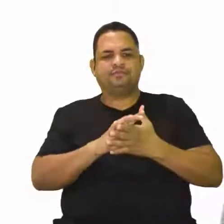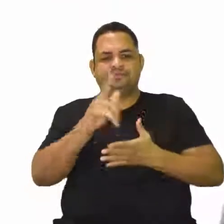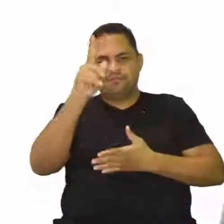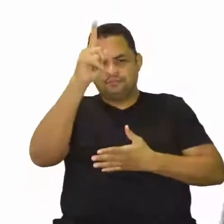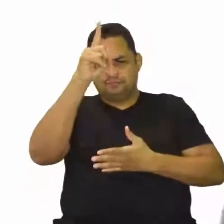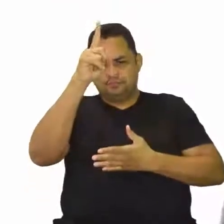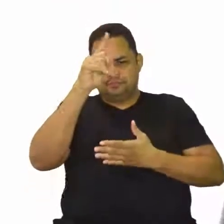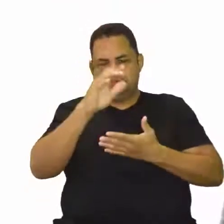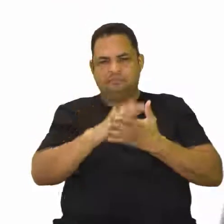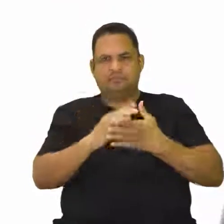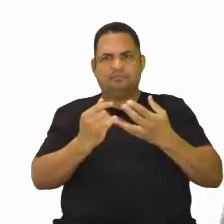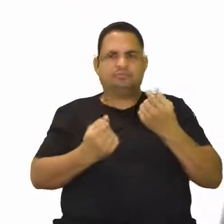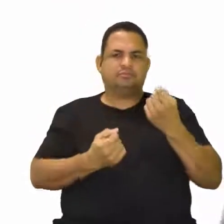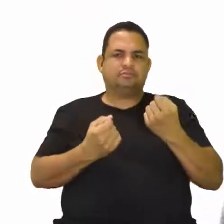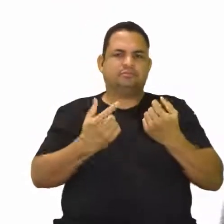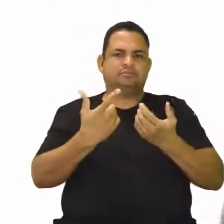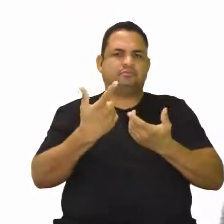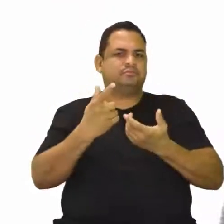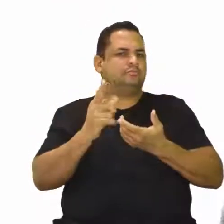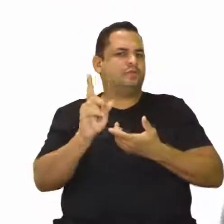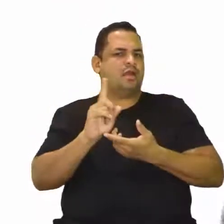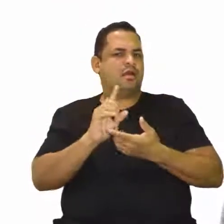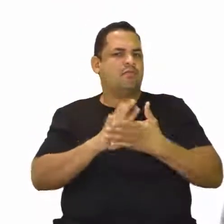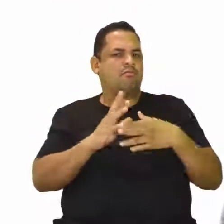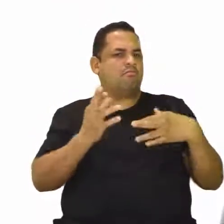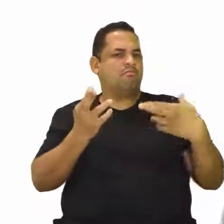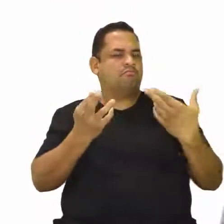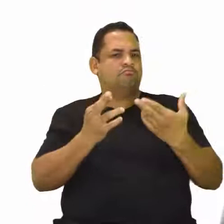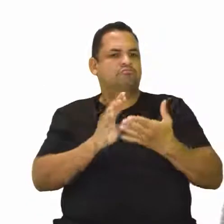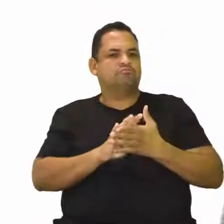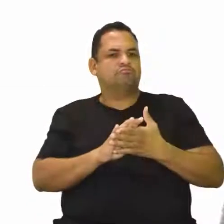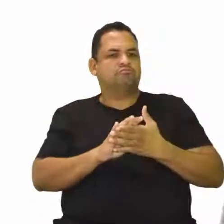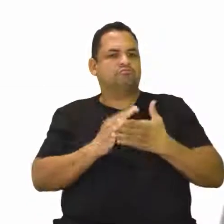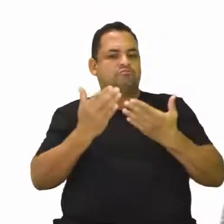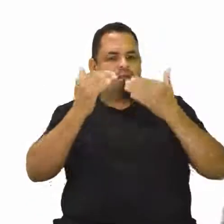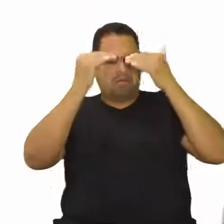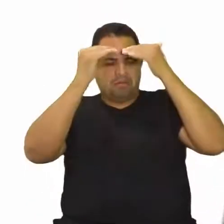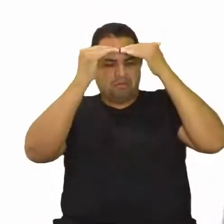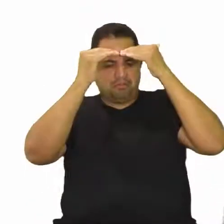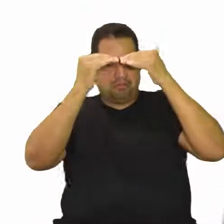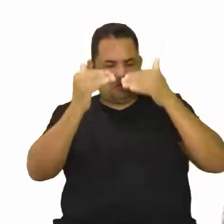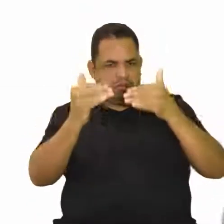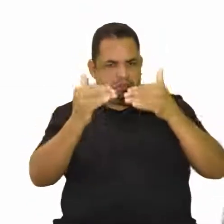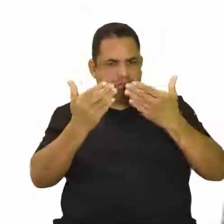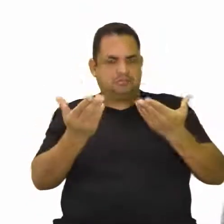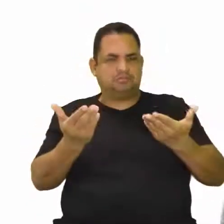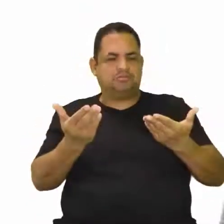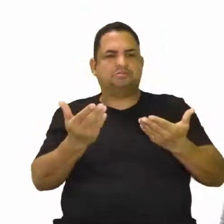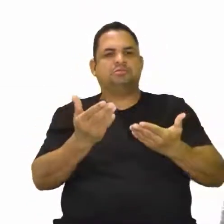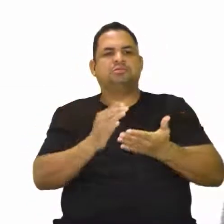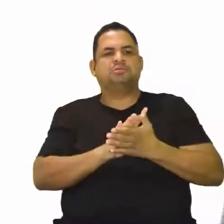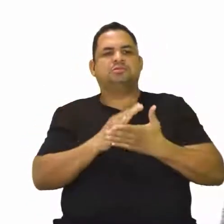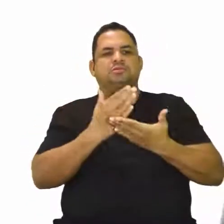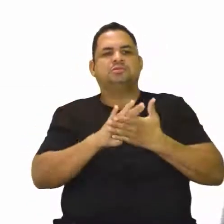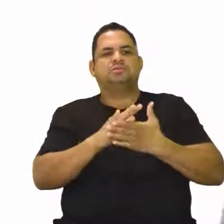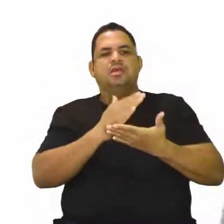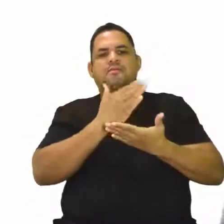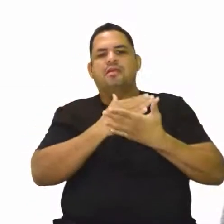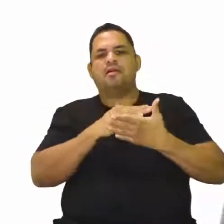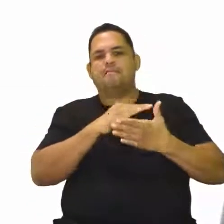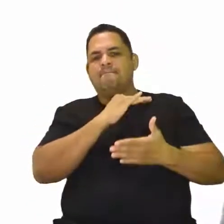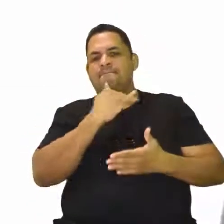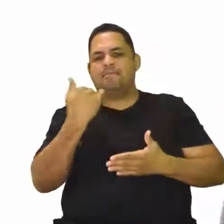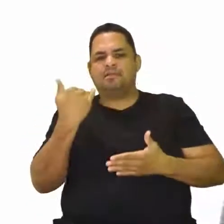alemães em alguns casos não respeitavam pegava o inimigo e exterminava